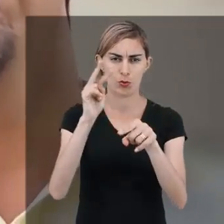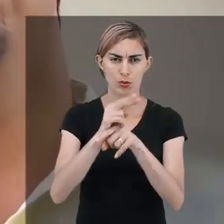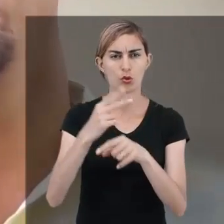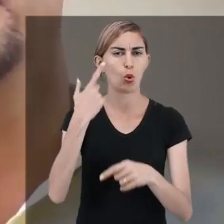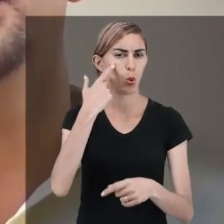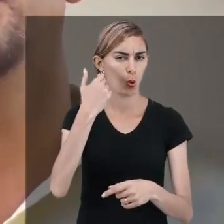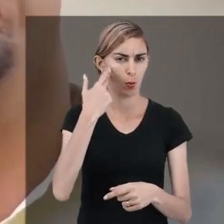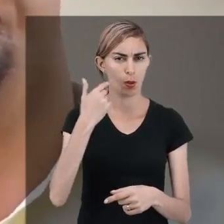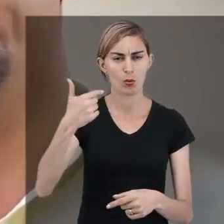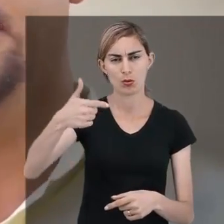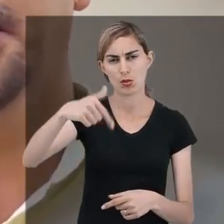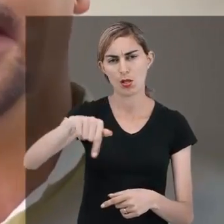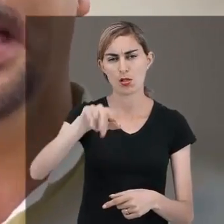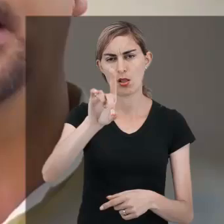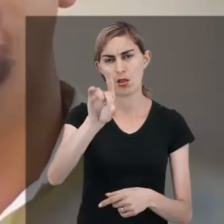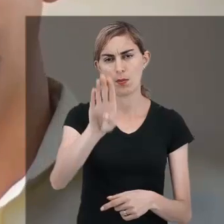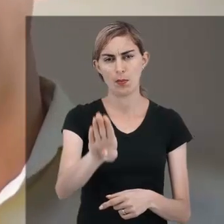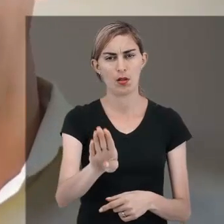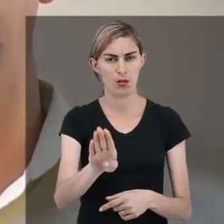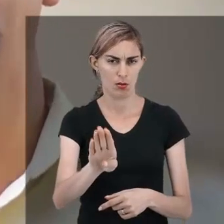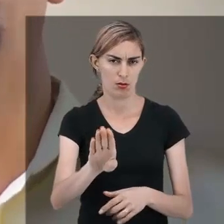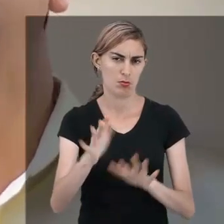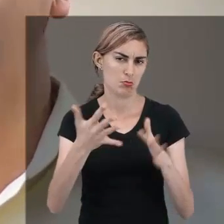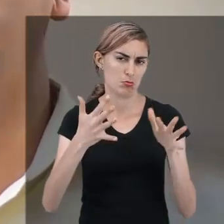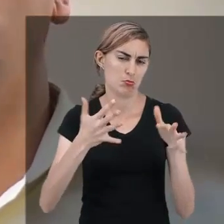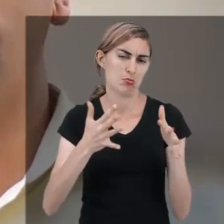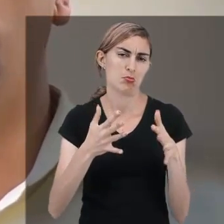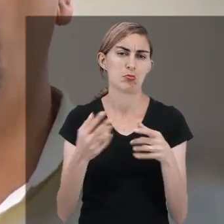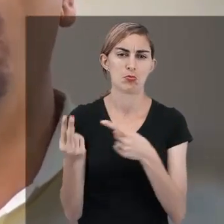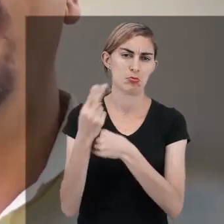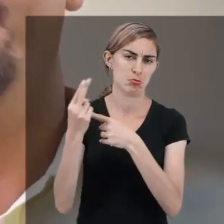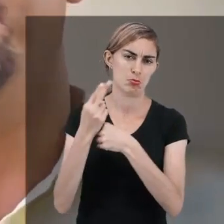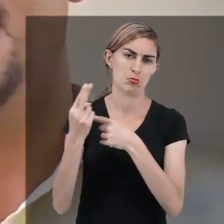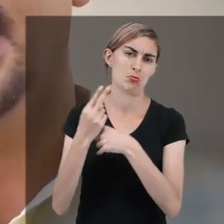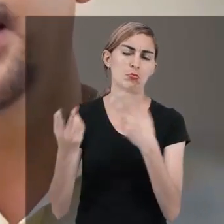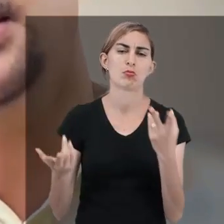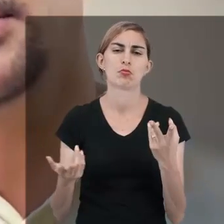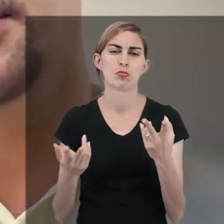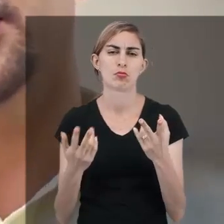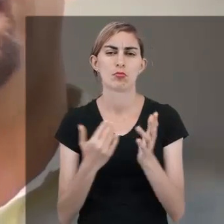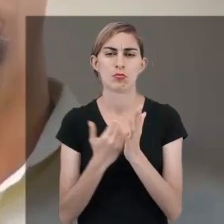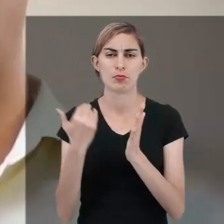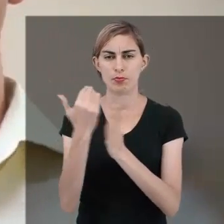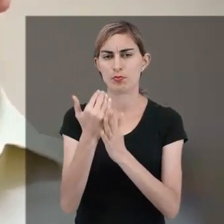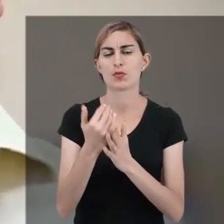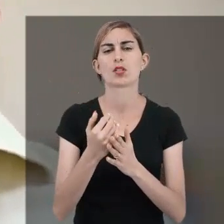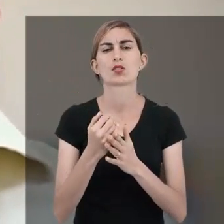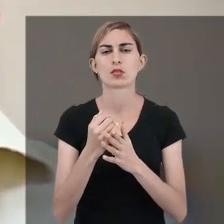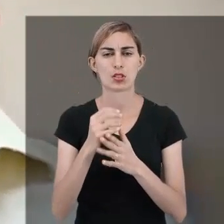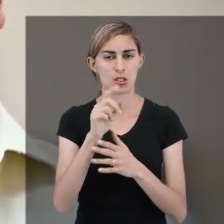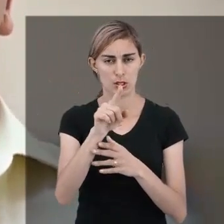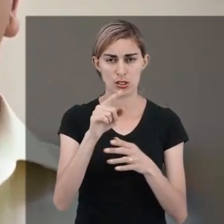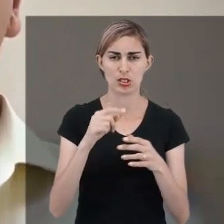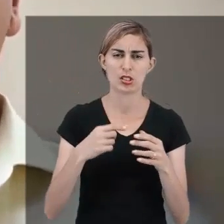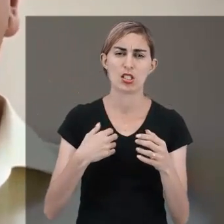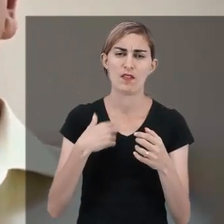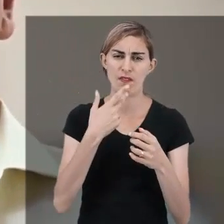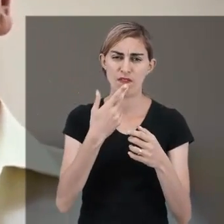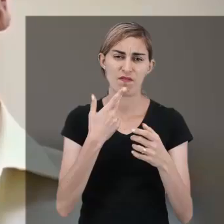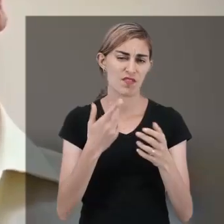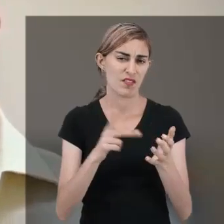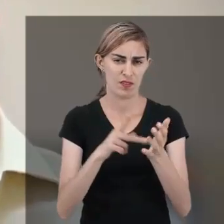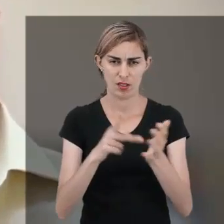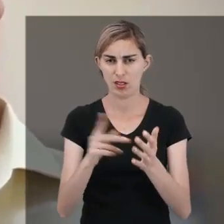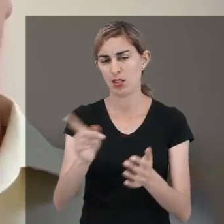comum, ele tem 17, em média, 17 decibéis de atenuação. Mas, volto a frisar, isso não é atenuação